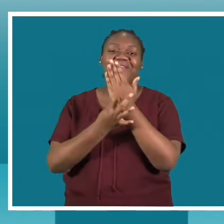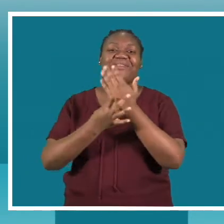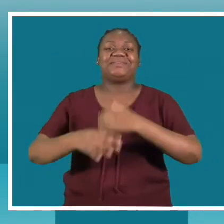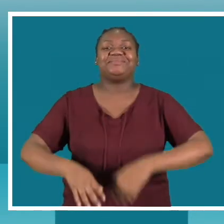Obrigado. Obrigado. Obrigado. Obrigado. Obrigado.